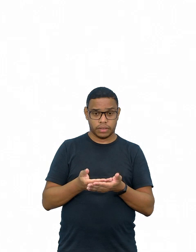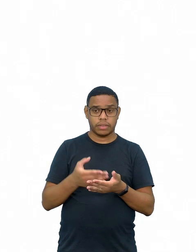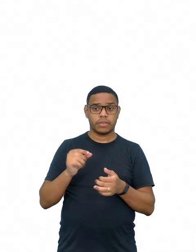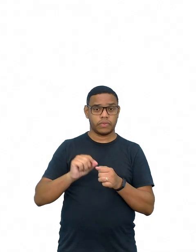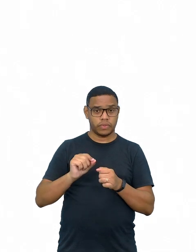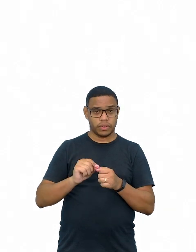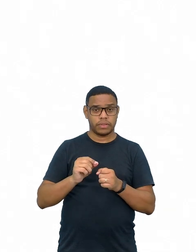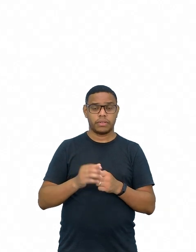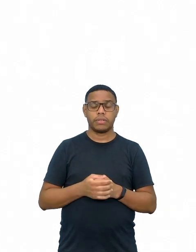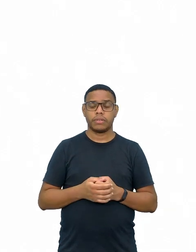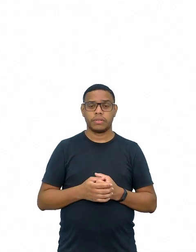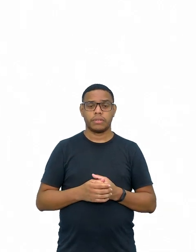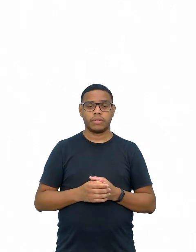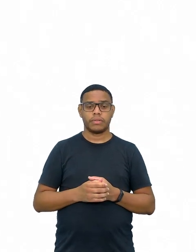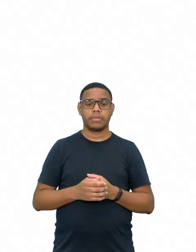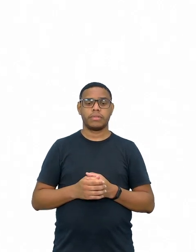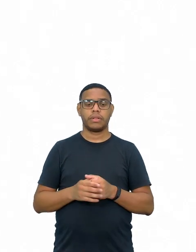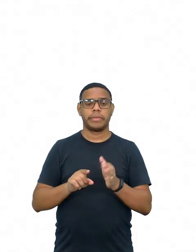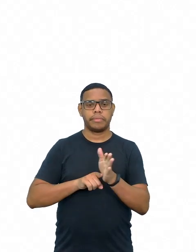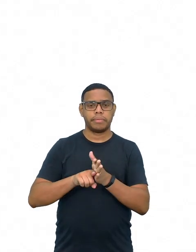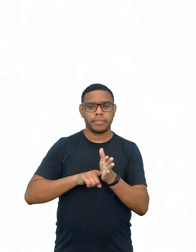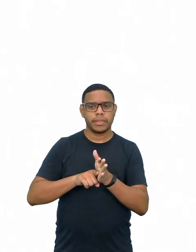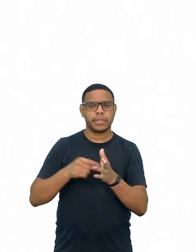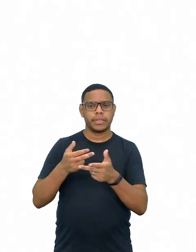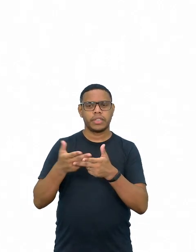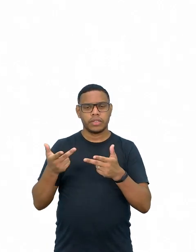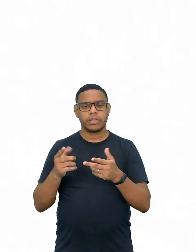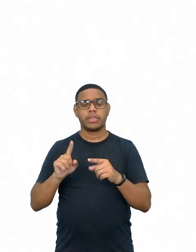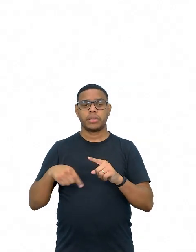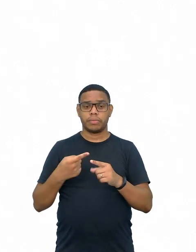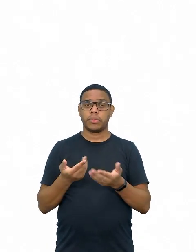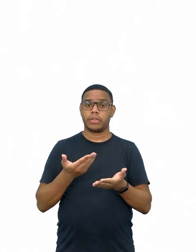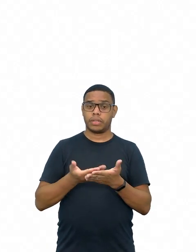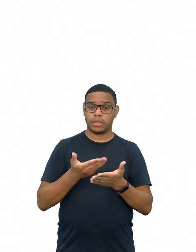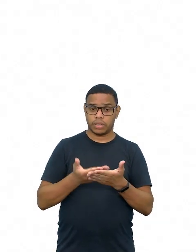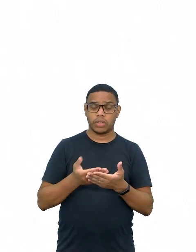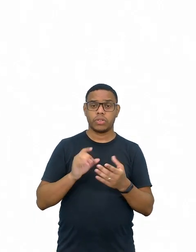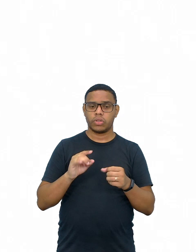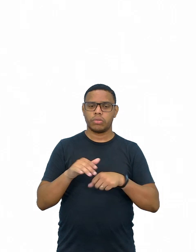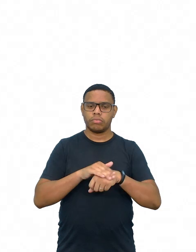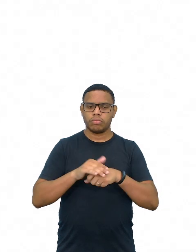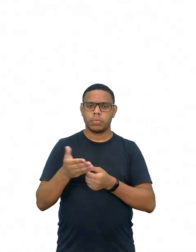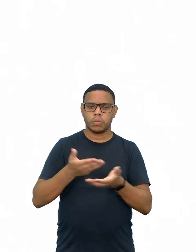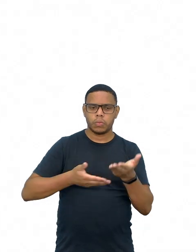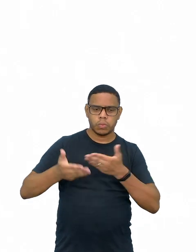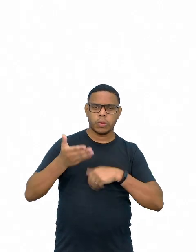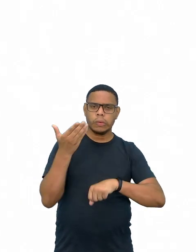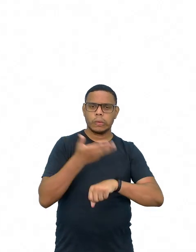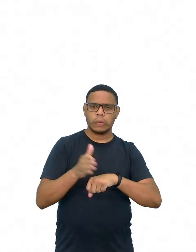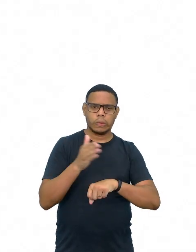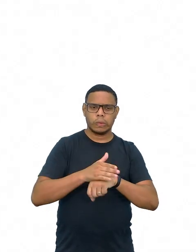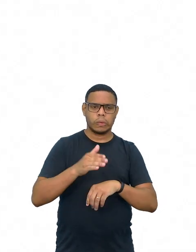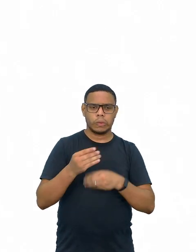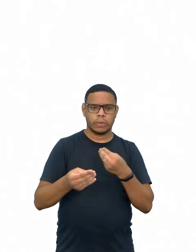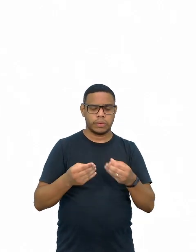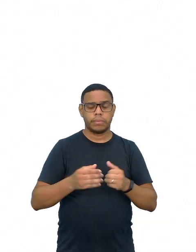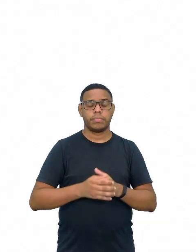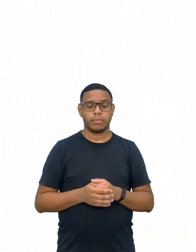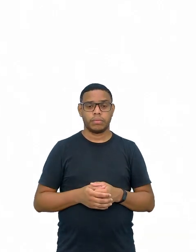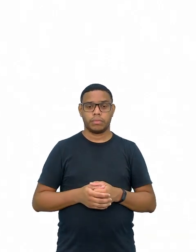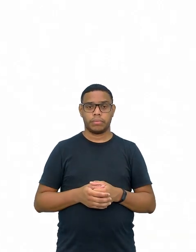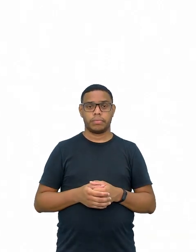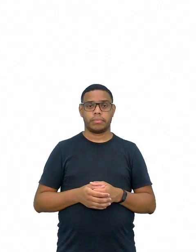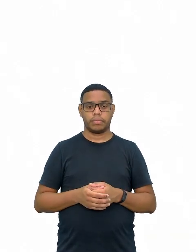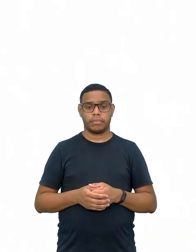ele pesquisa alguma coisa e quando chegar na aula, a gente só faz a parte prática, tá? Só